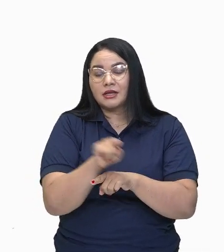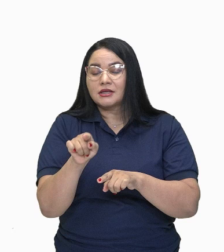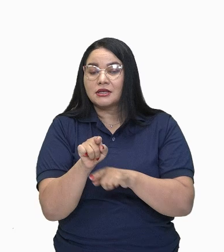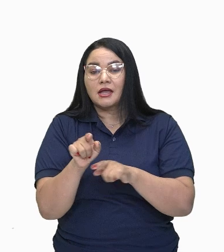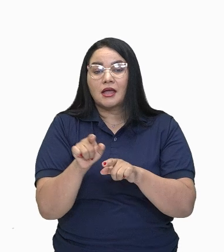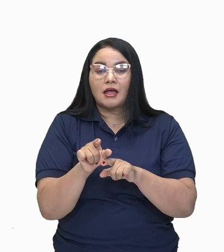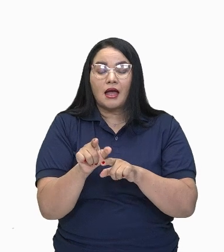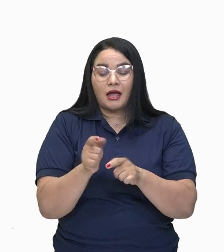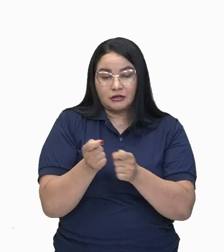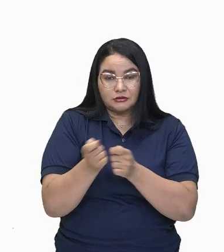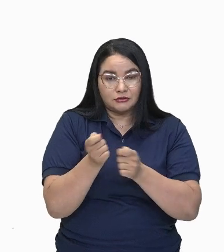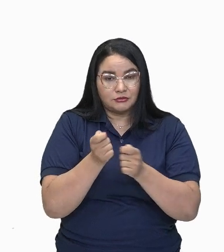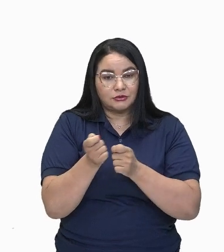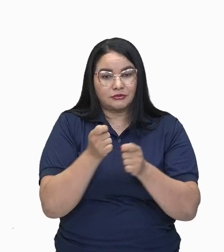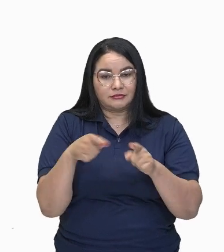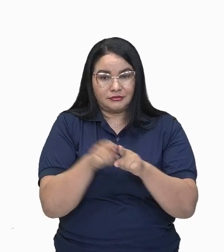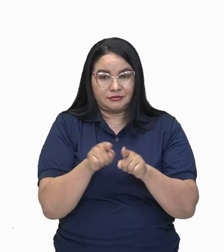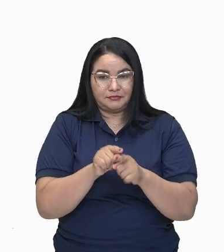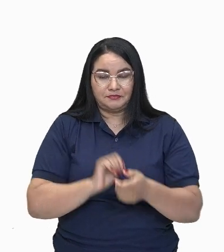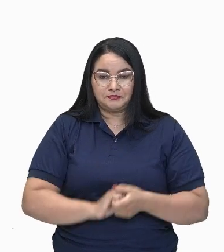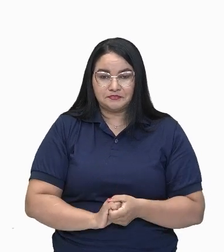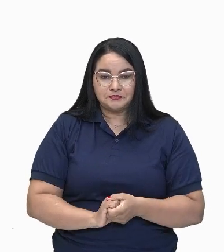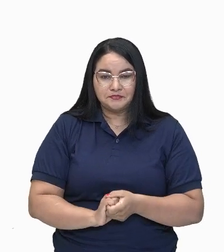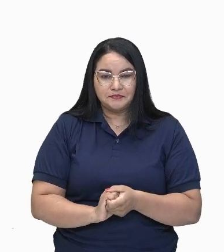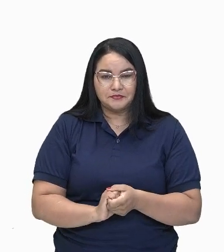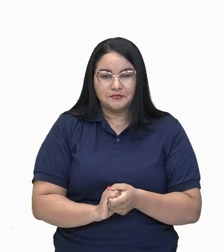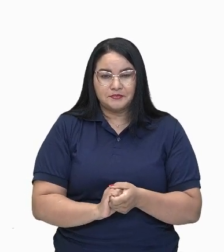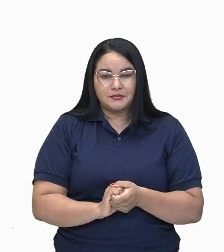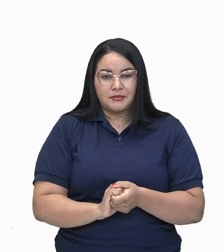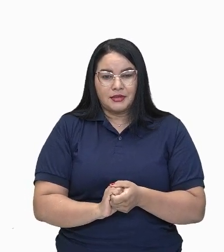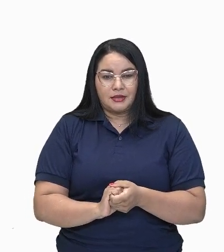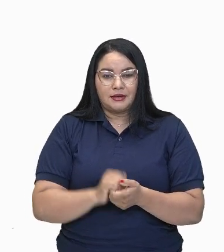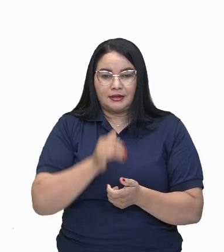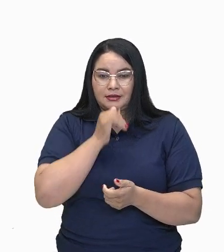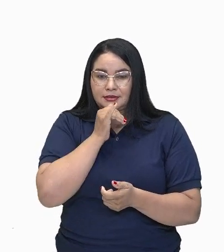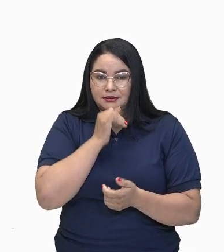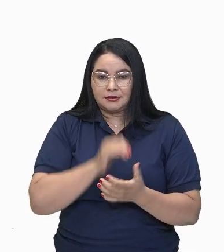poder central. Vamos ver então aí, ó, a Constituição de